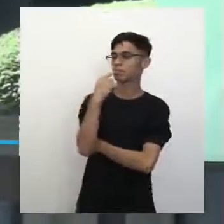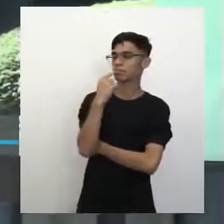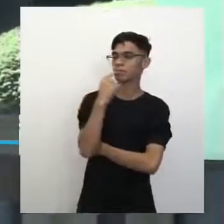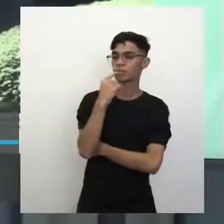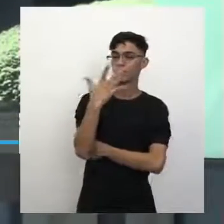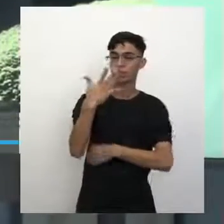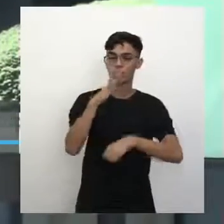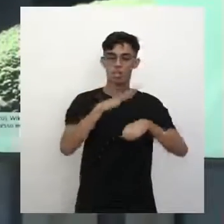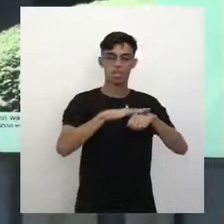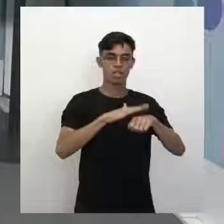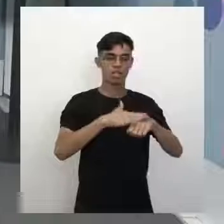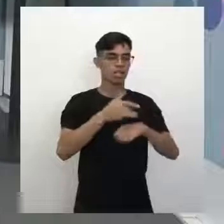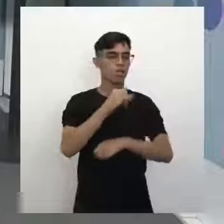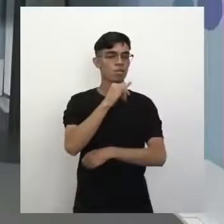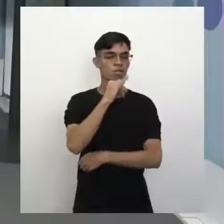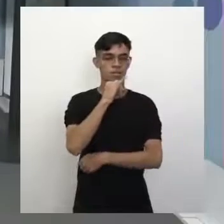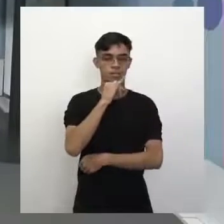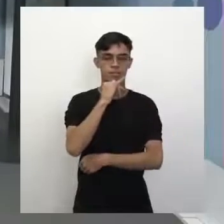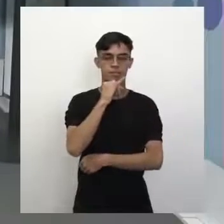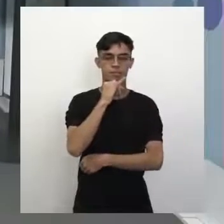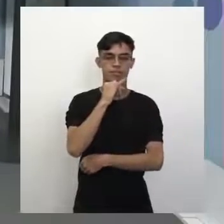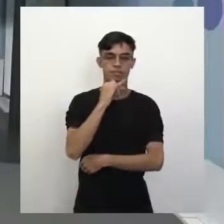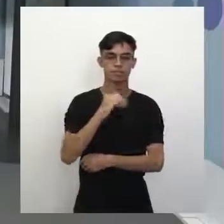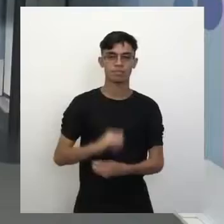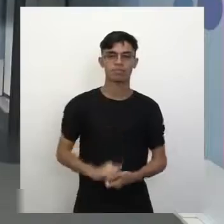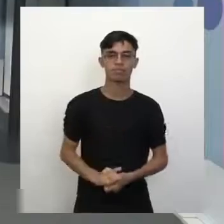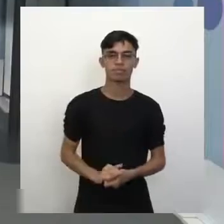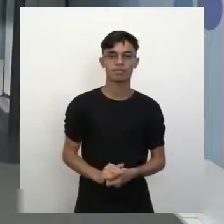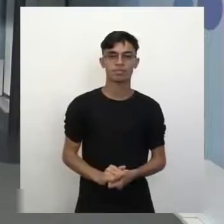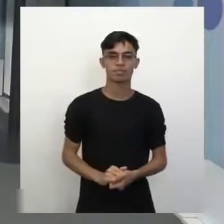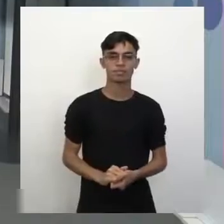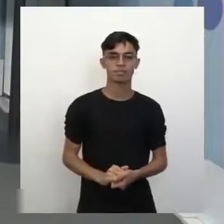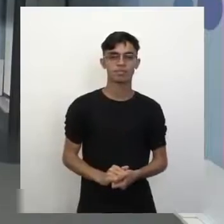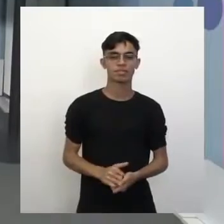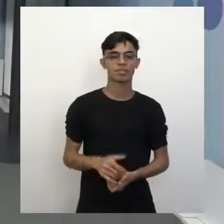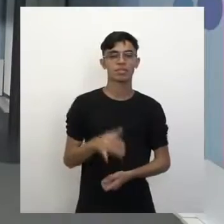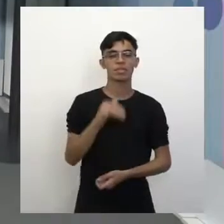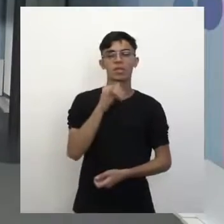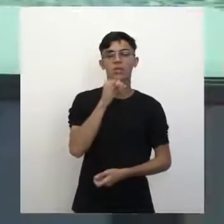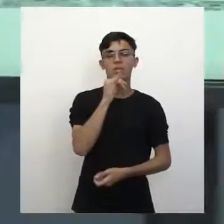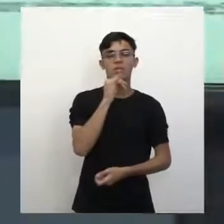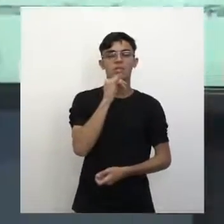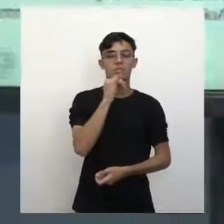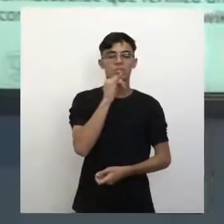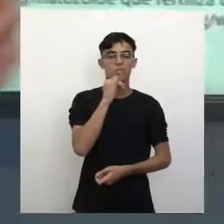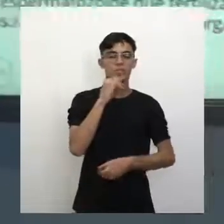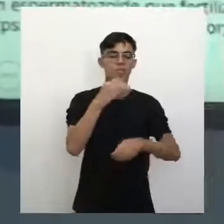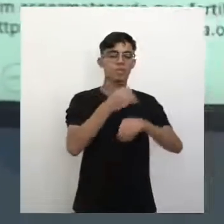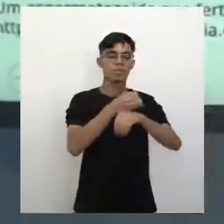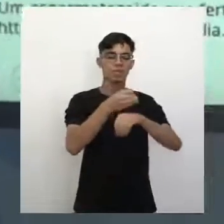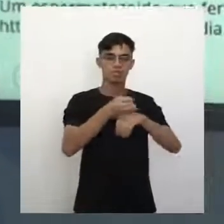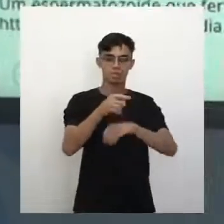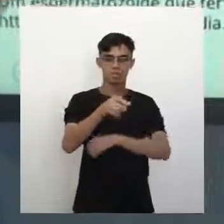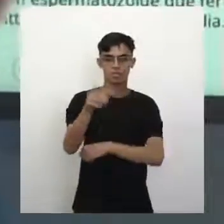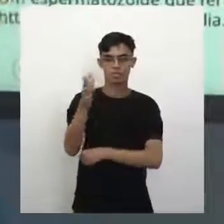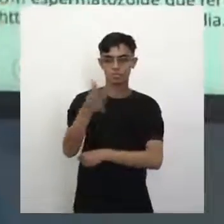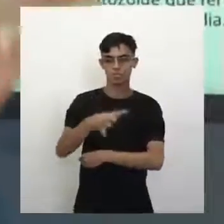seguinte, eu vou dar um exemplo, tá bom? Isso, eu vou dar um exemplo aqui com a minha célula que vocês já